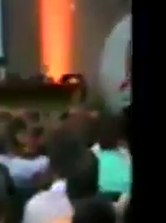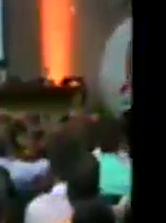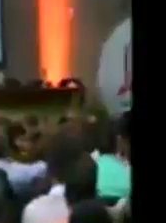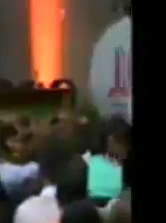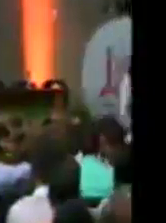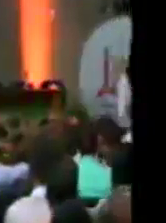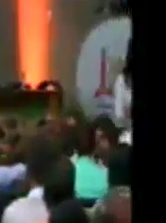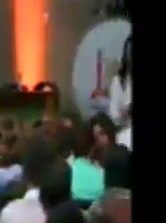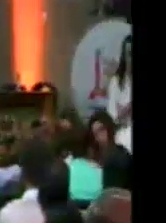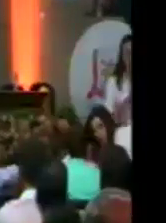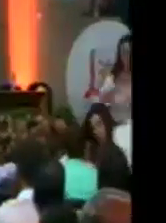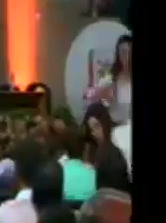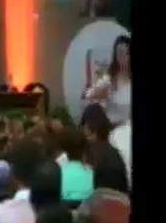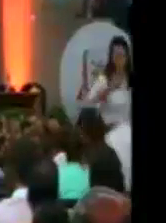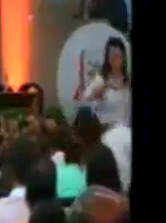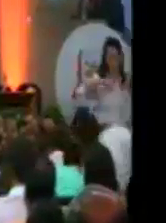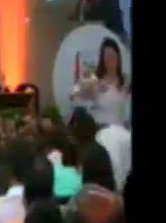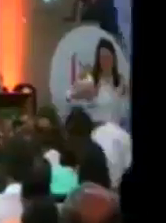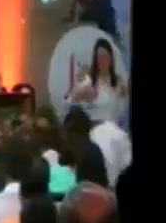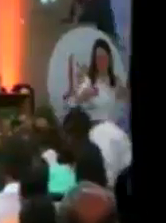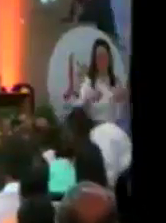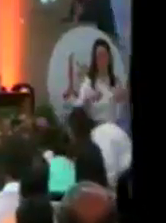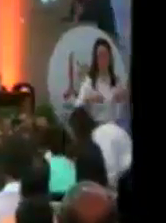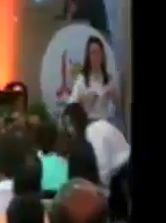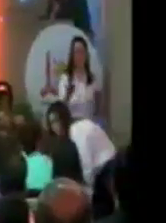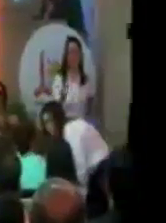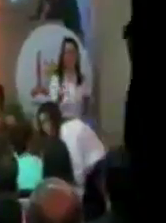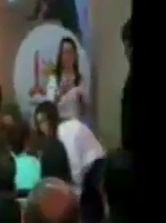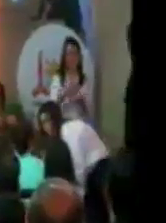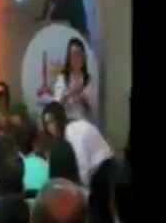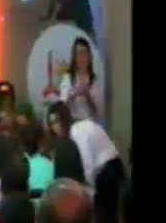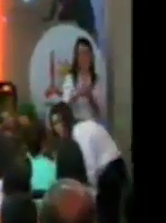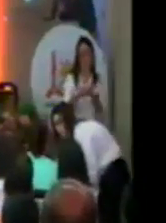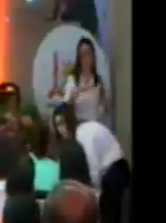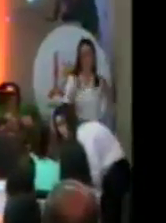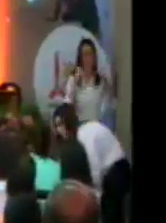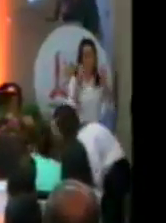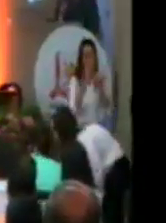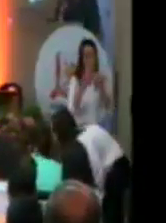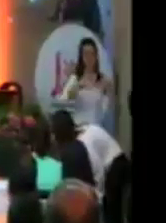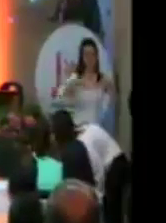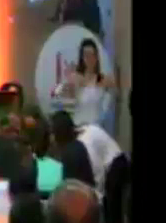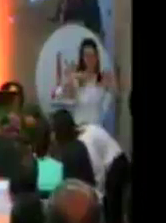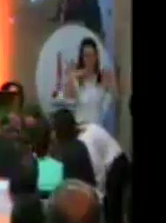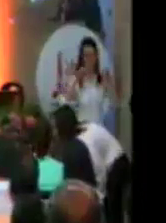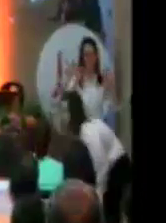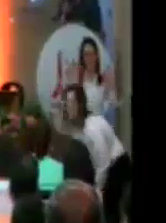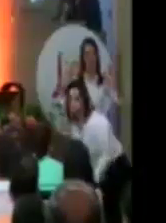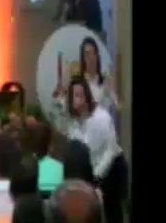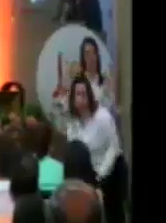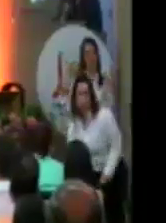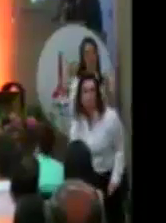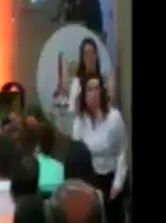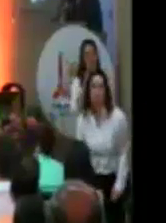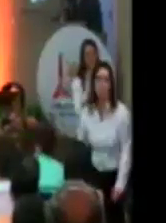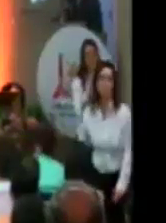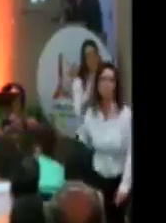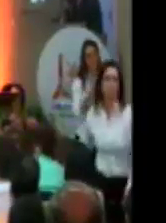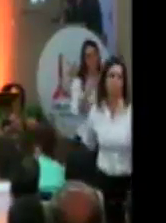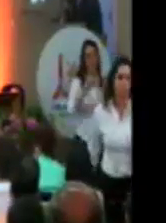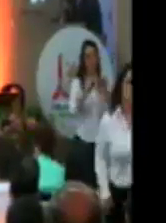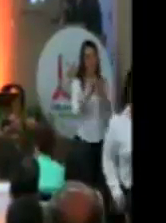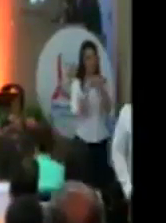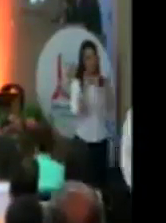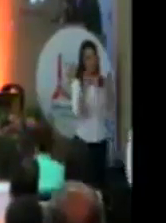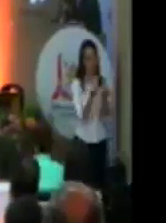solicitamos a gentileza para que todos ocupem os lugares, para que possamos dar início a essa sessão especial do lançamento da